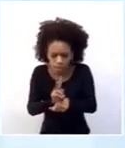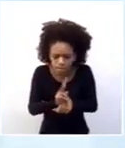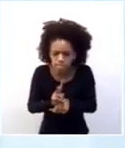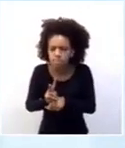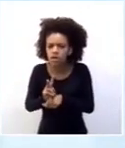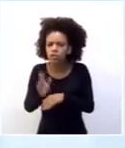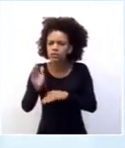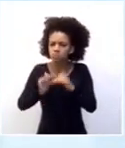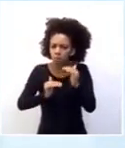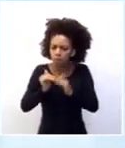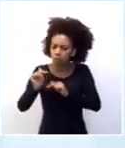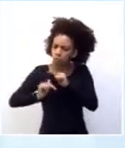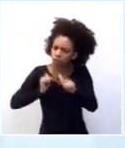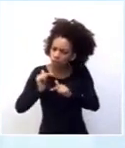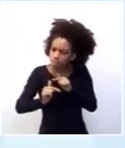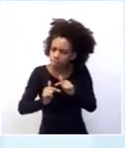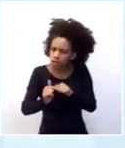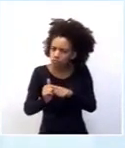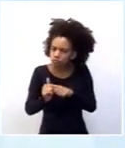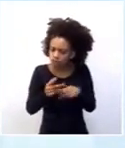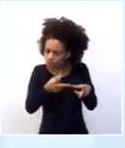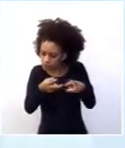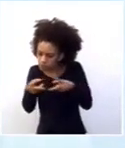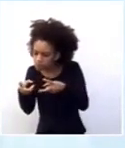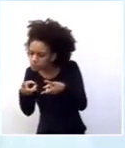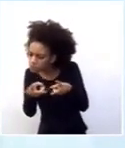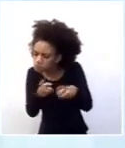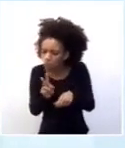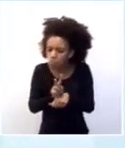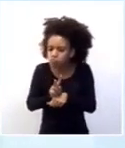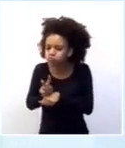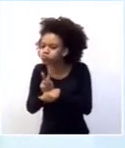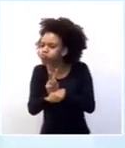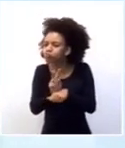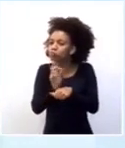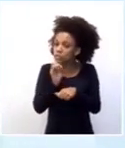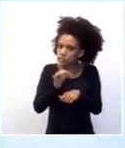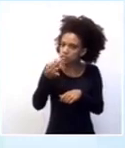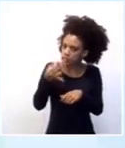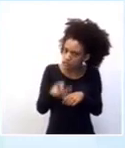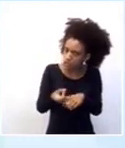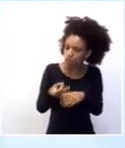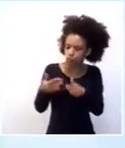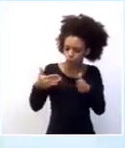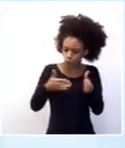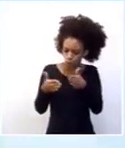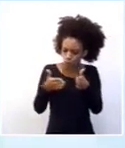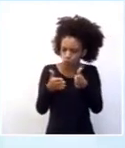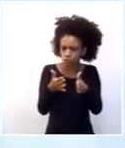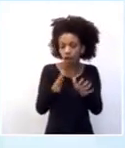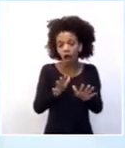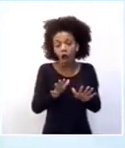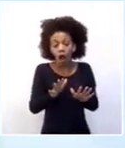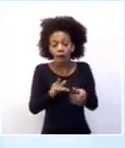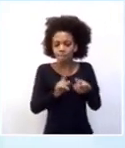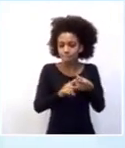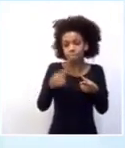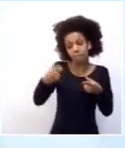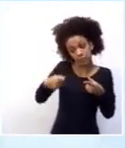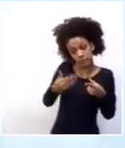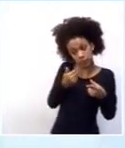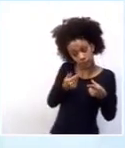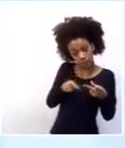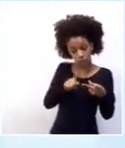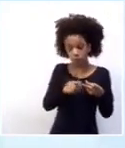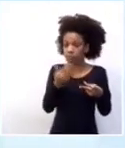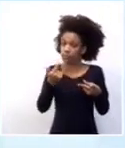estão sendo cumpridas, ele vai fiscalizar e ele vai ordenar o norte dessa produção. Então, precisamos de mais alimentos. E outro